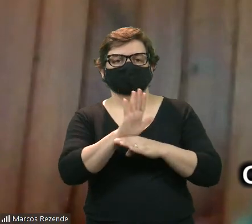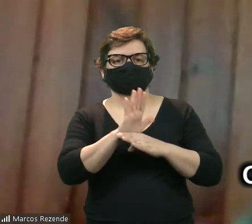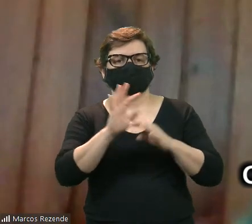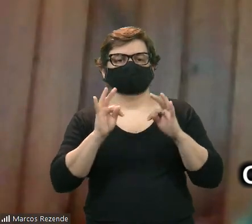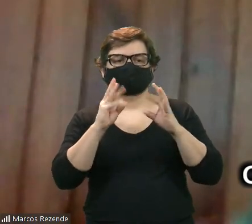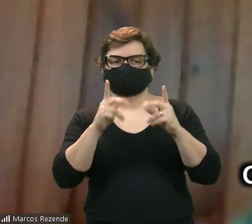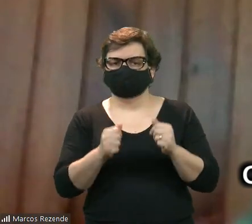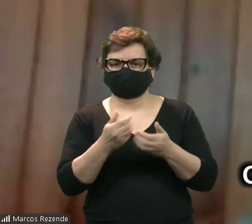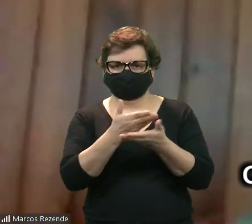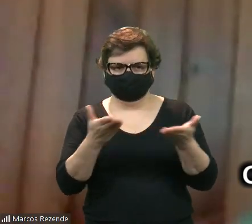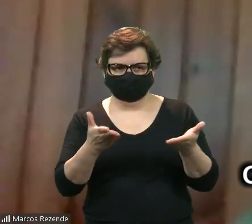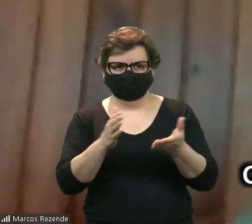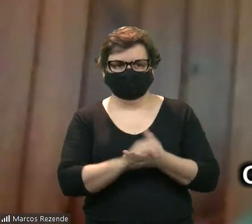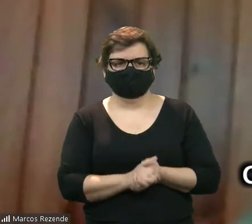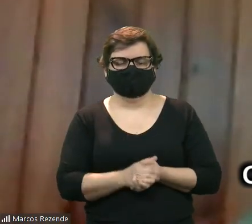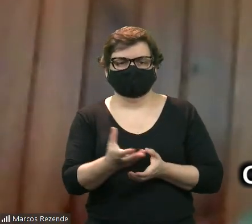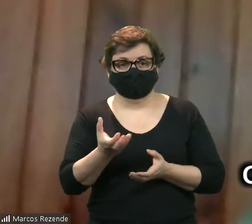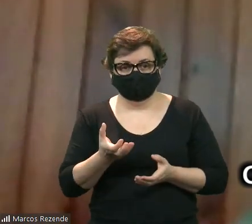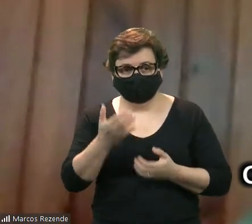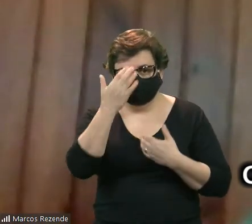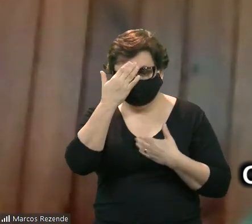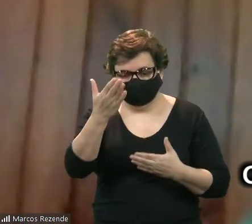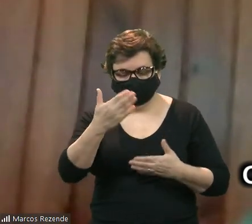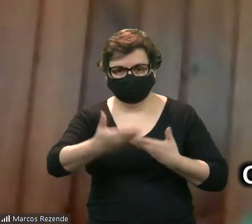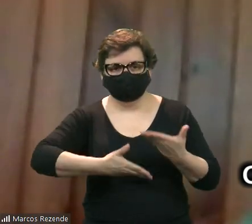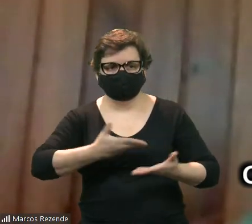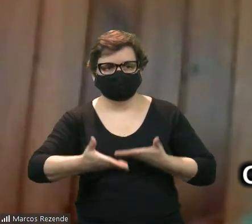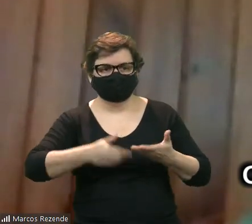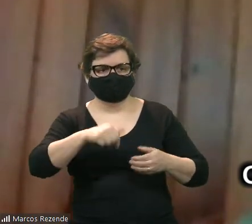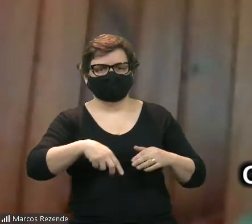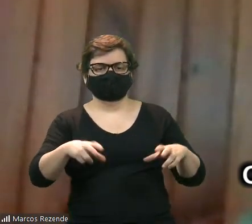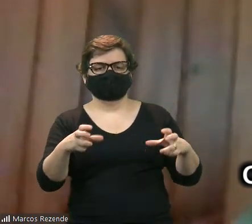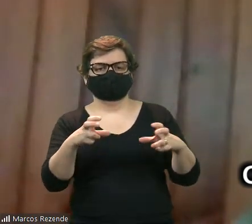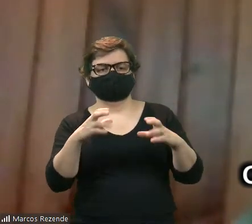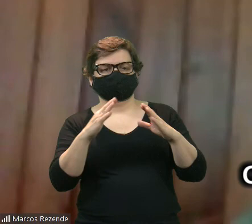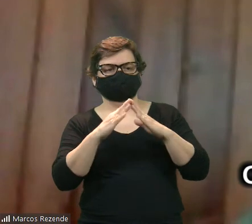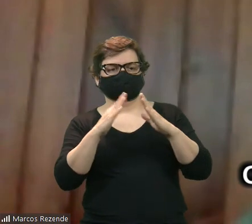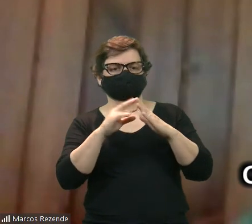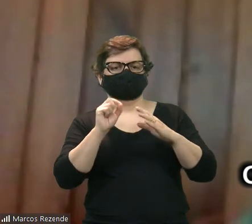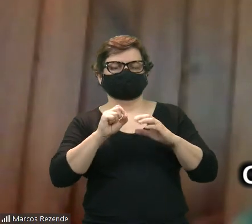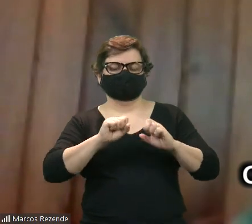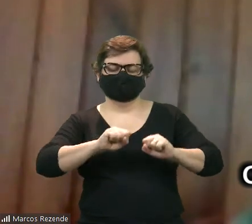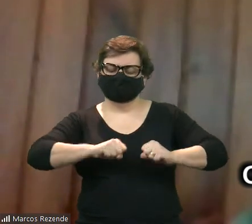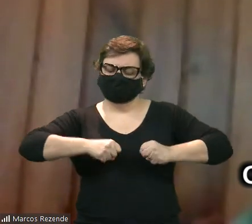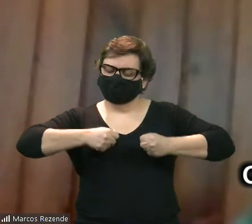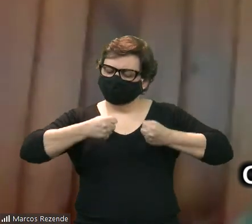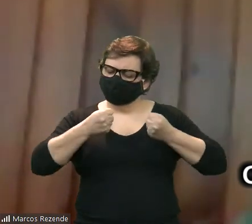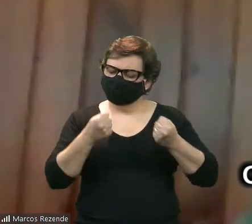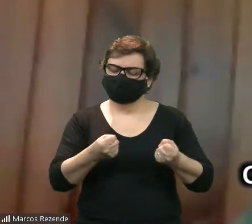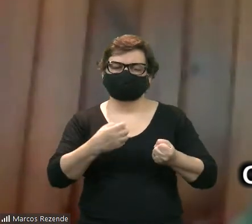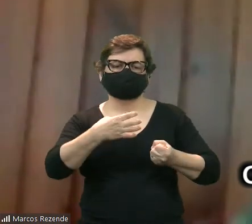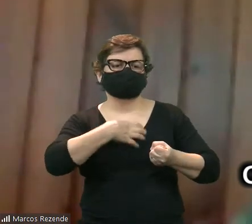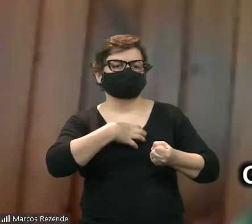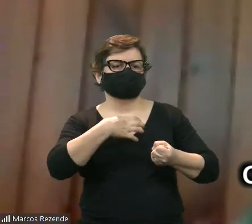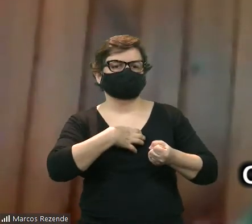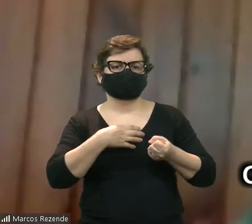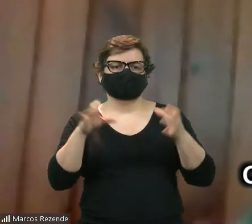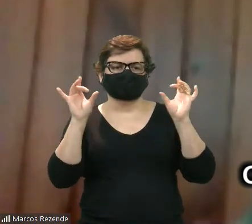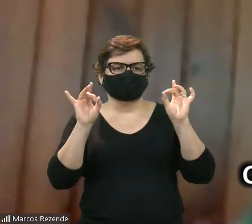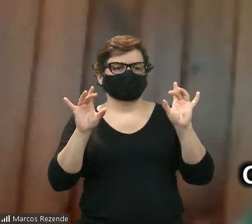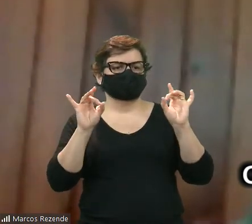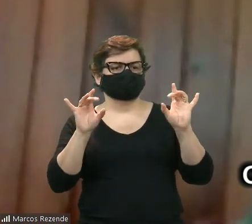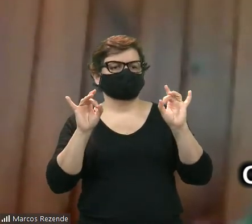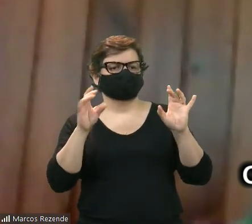todos. Quero agradecer os servidores dessa casa que se empenharam de forma